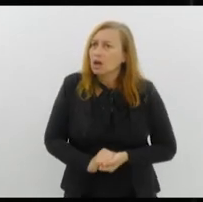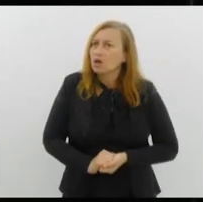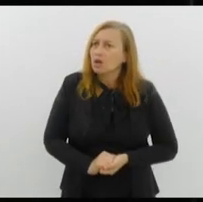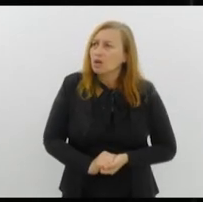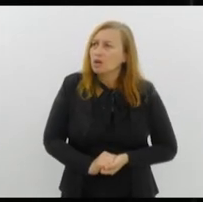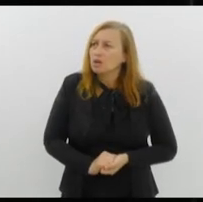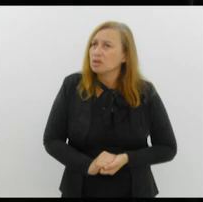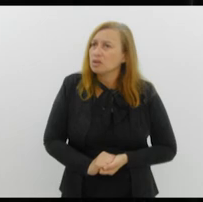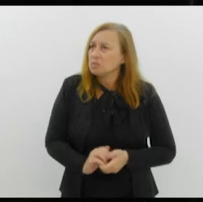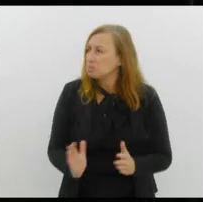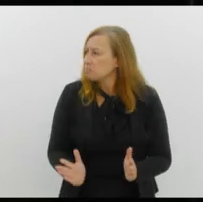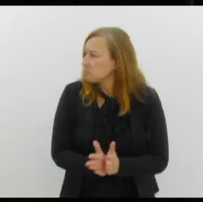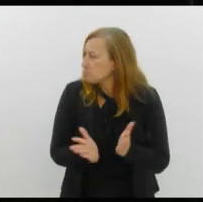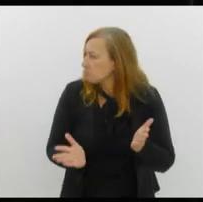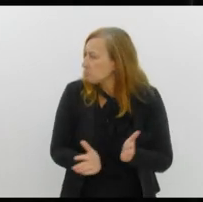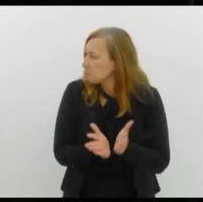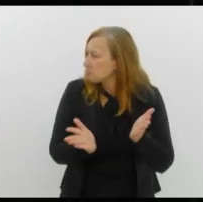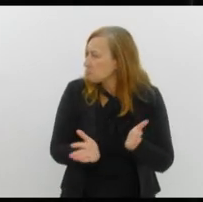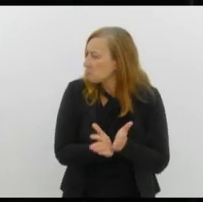mais pobres,